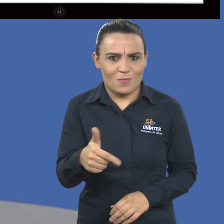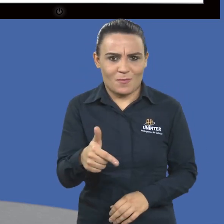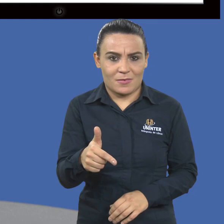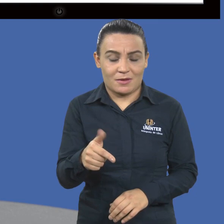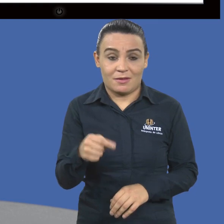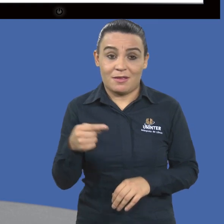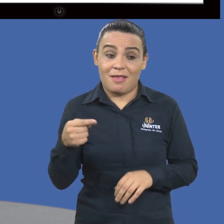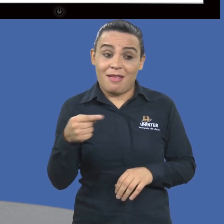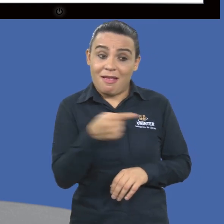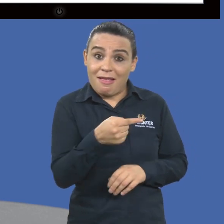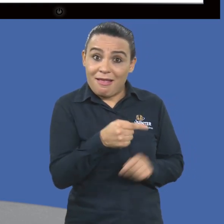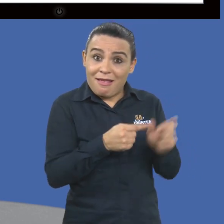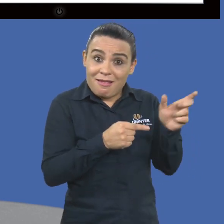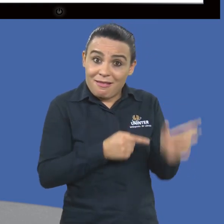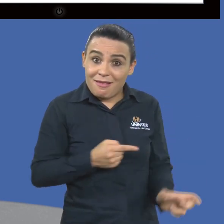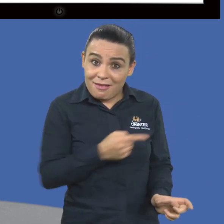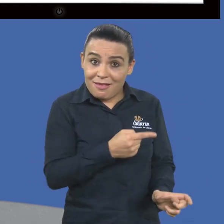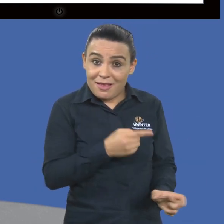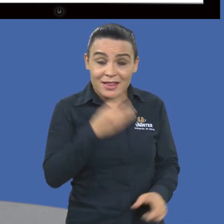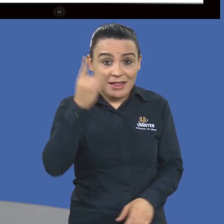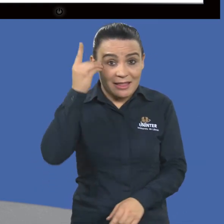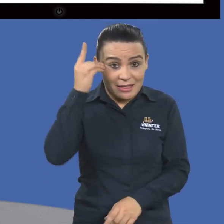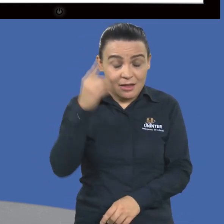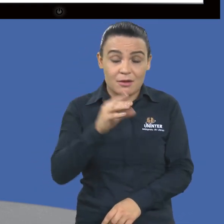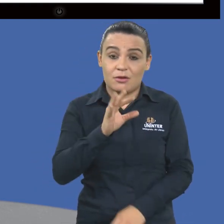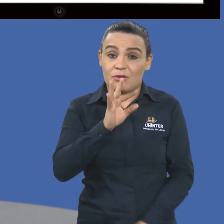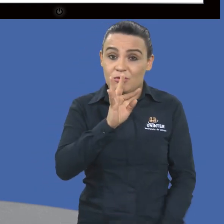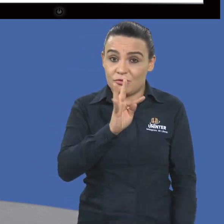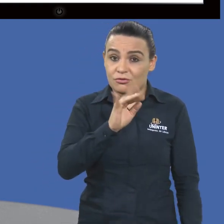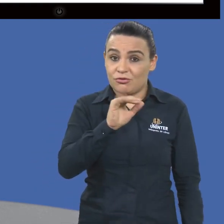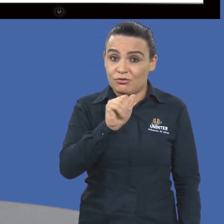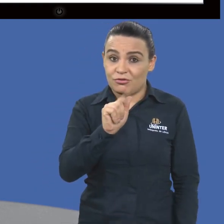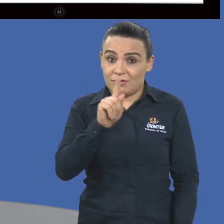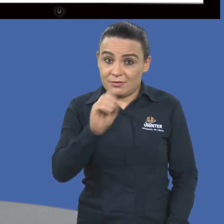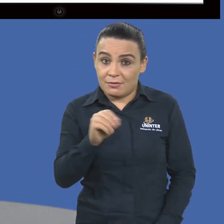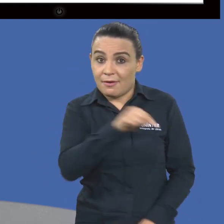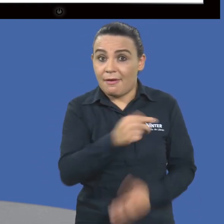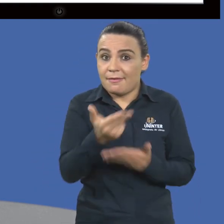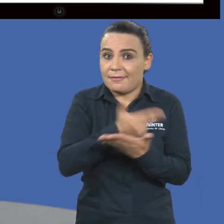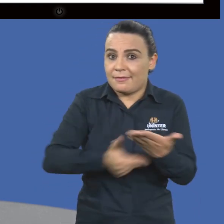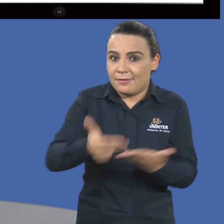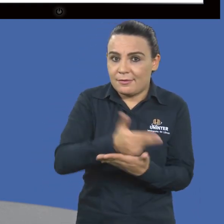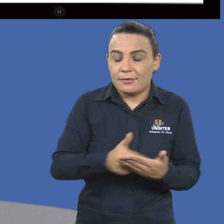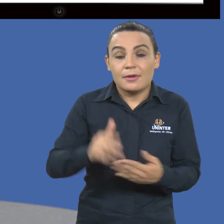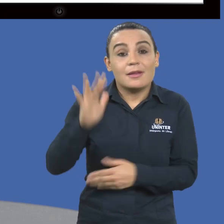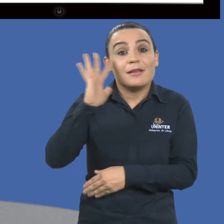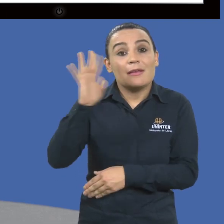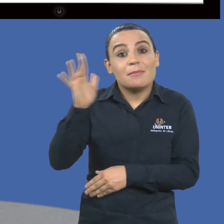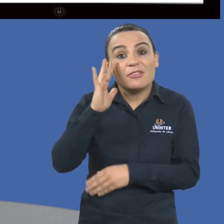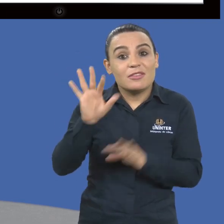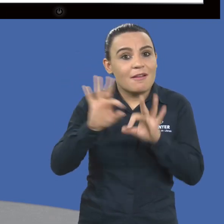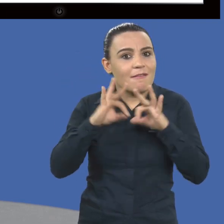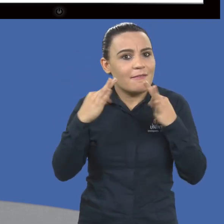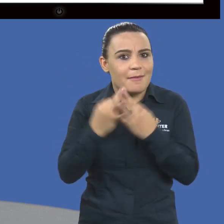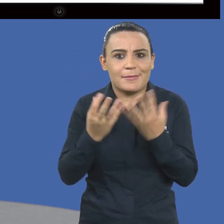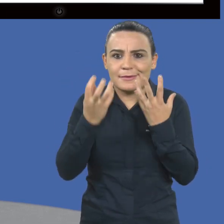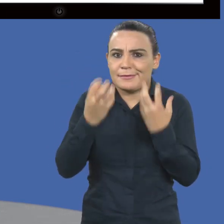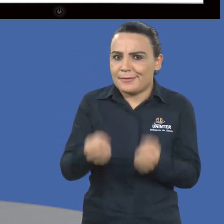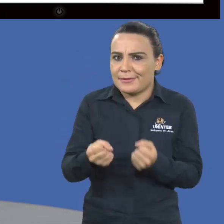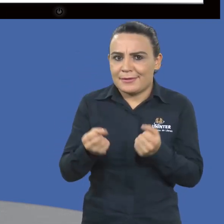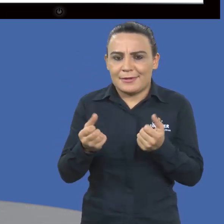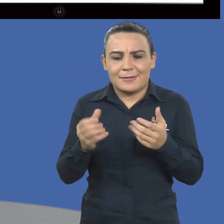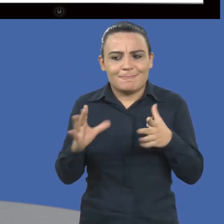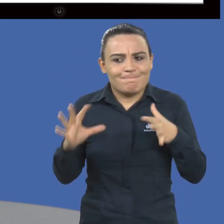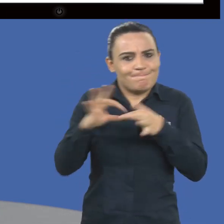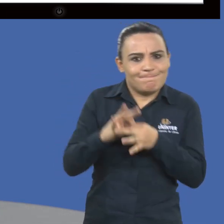está incluído na família. Imagine na sociedade, na escola e nos demais locais. Então, esse é